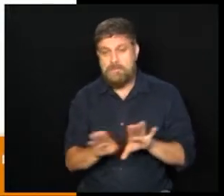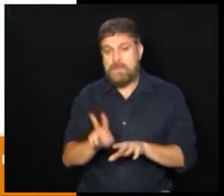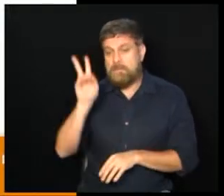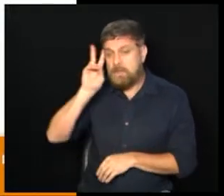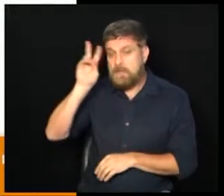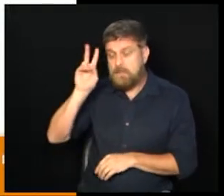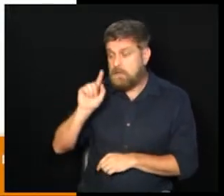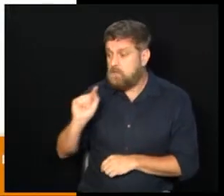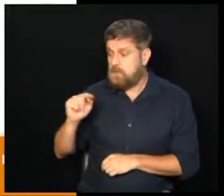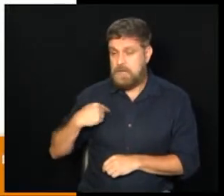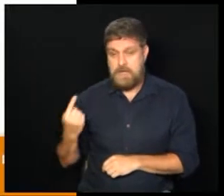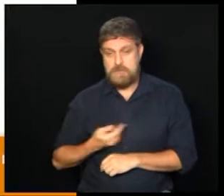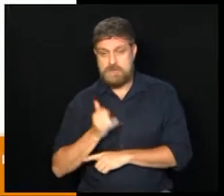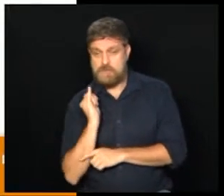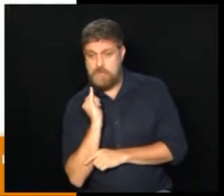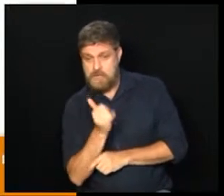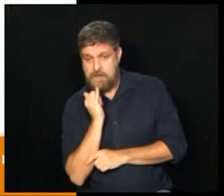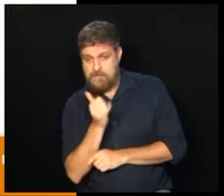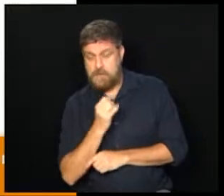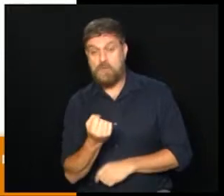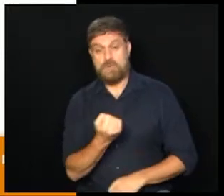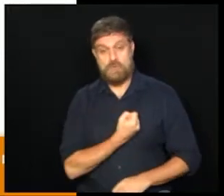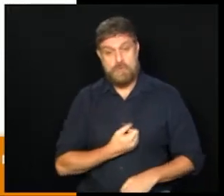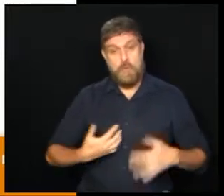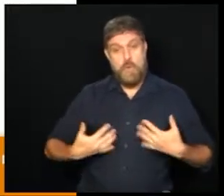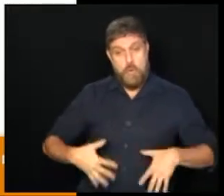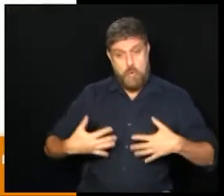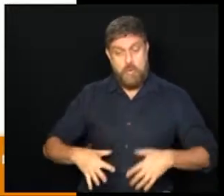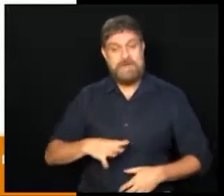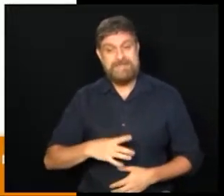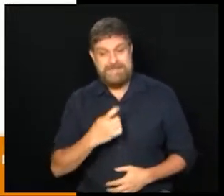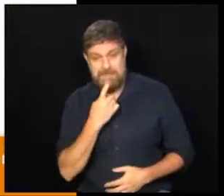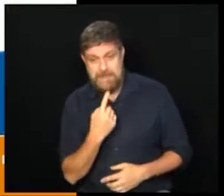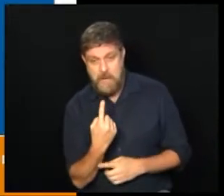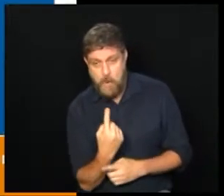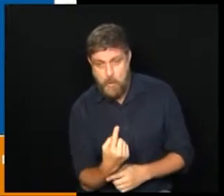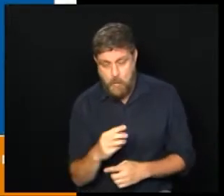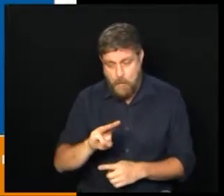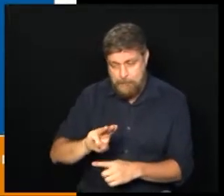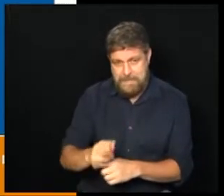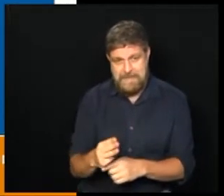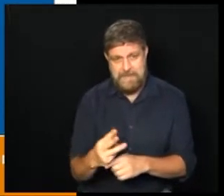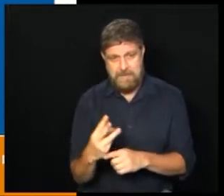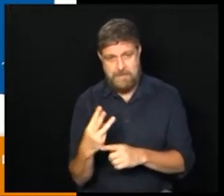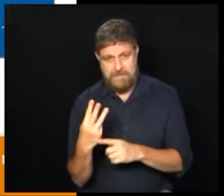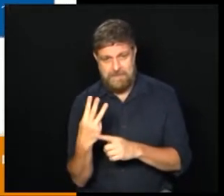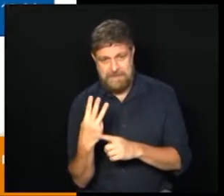de acordo ainda, a gente falou agora há pouco dos números, em Campinas são